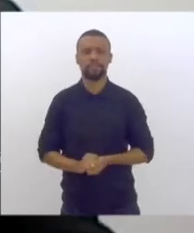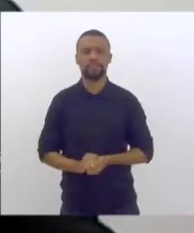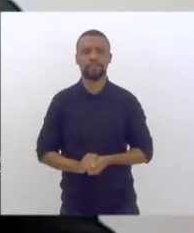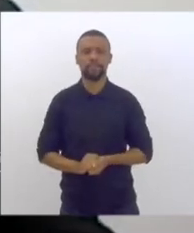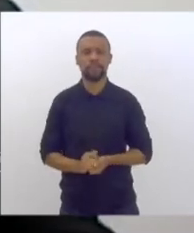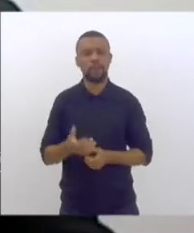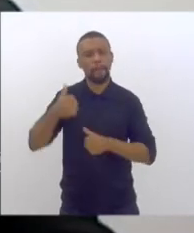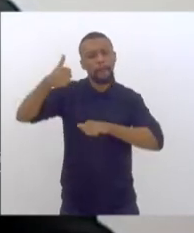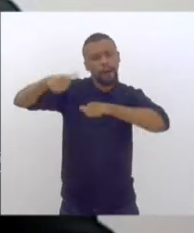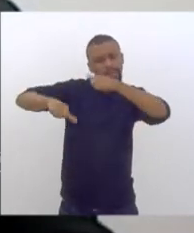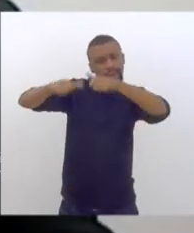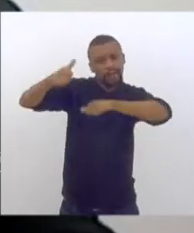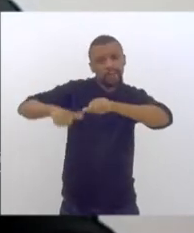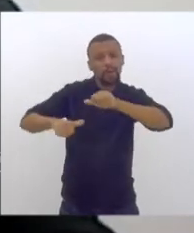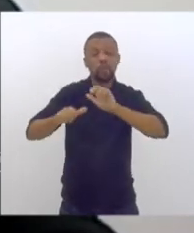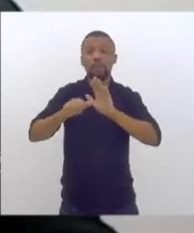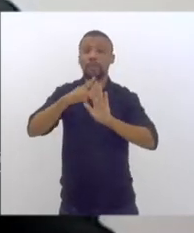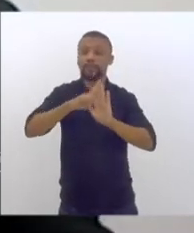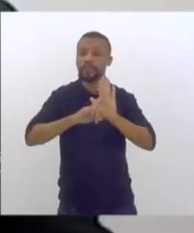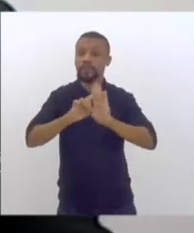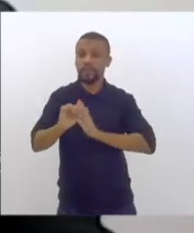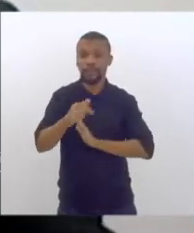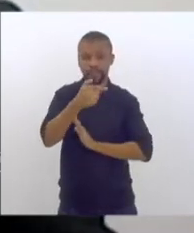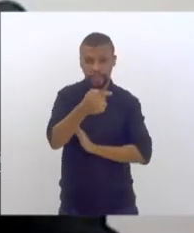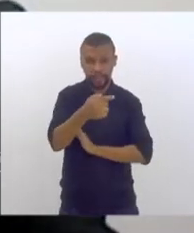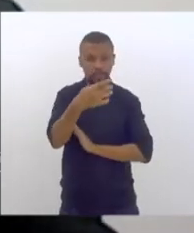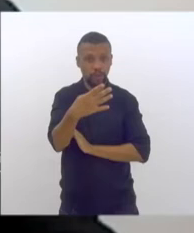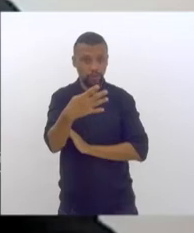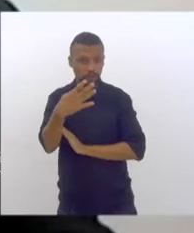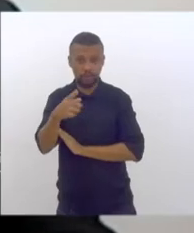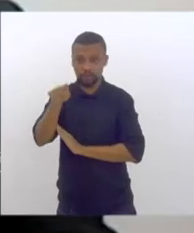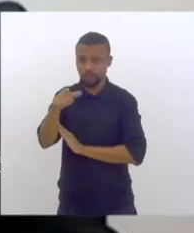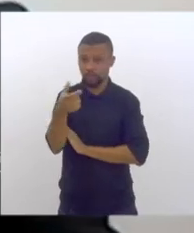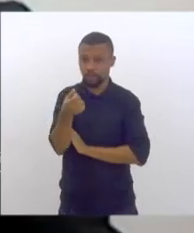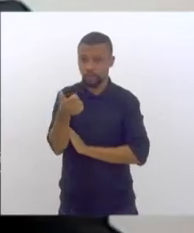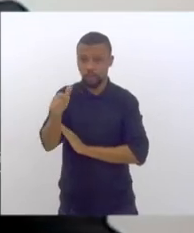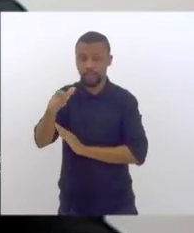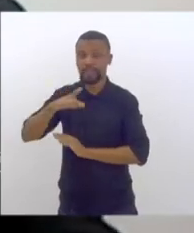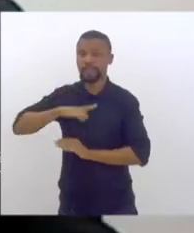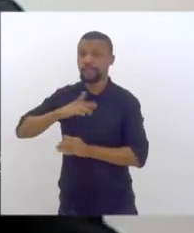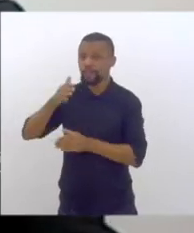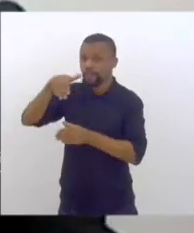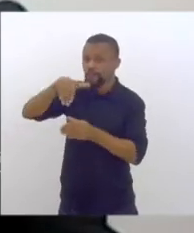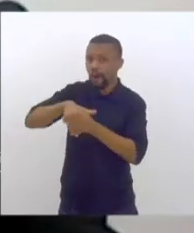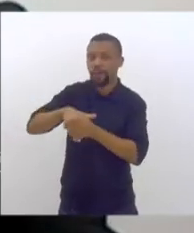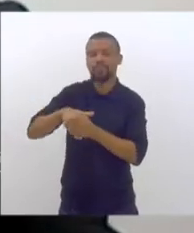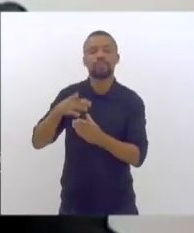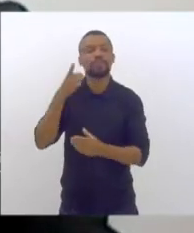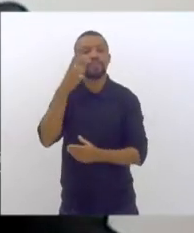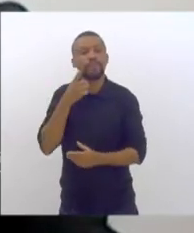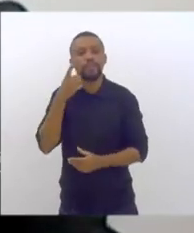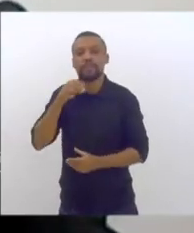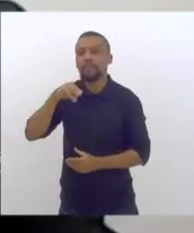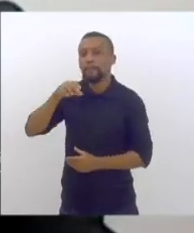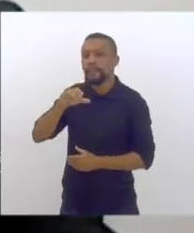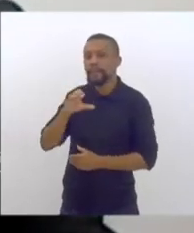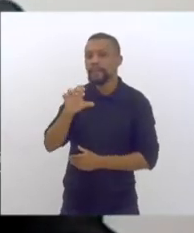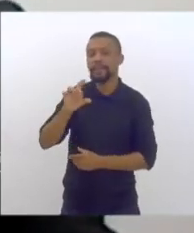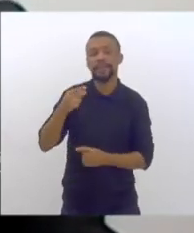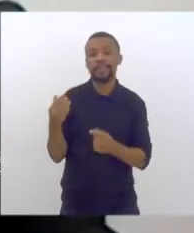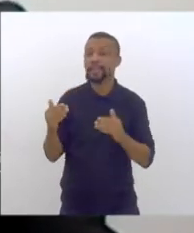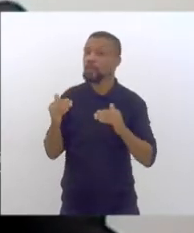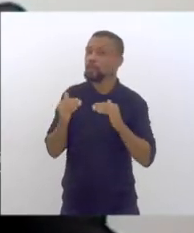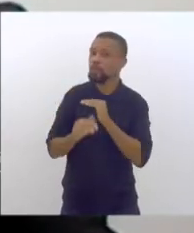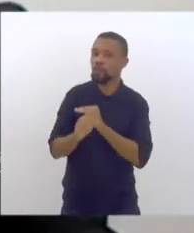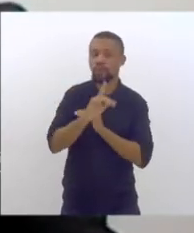projeto de lei 7442 1011 teve um voto a passado Deputado Domingues pela prejudica